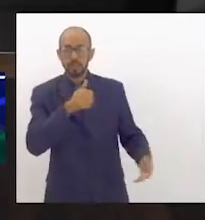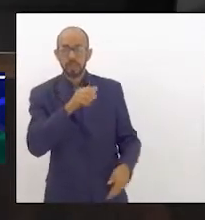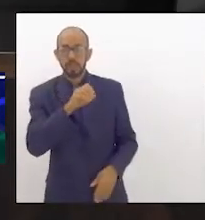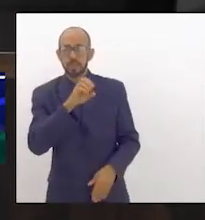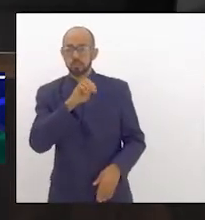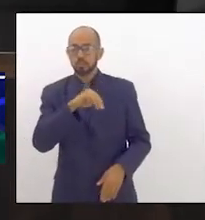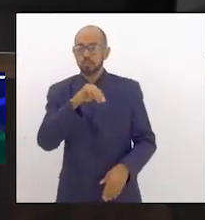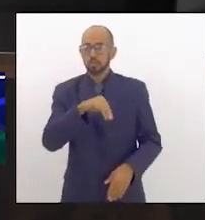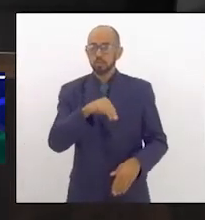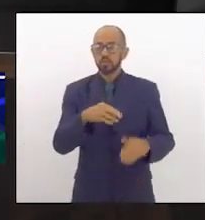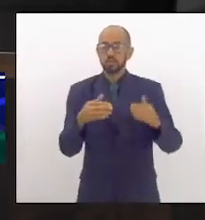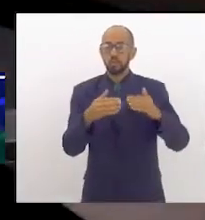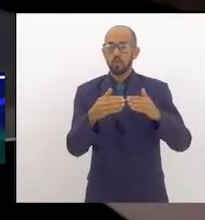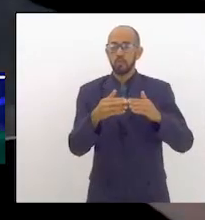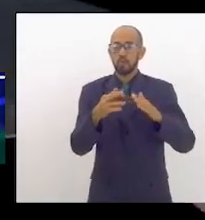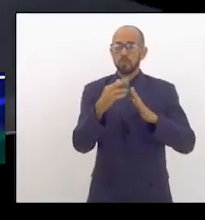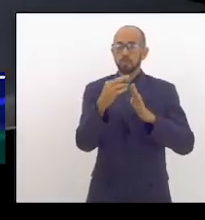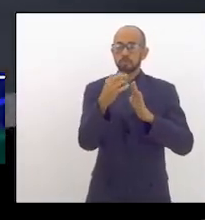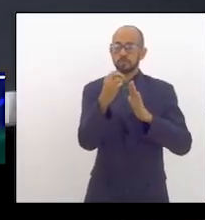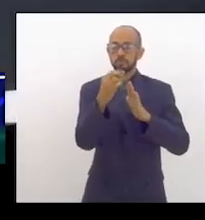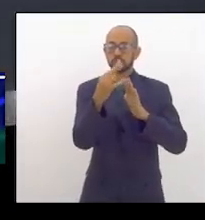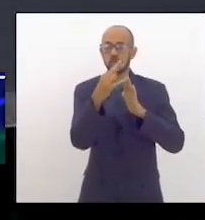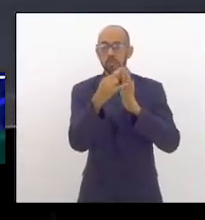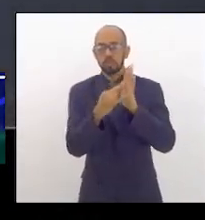dez minutos no tempo regimental